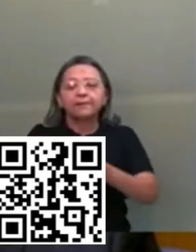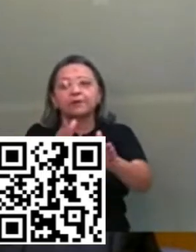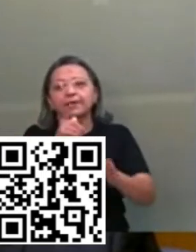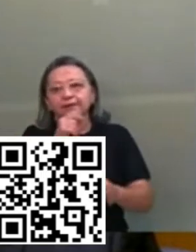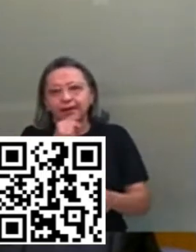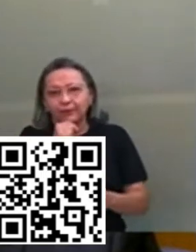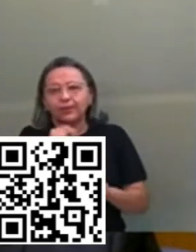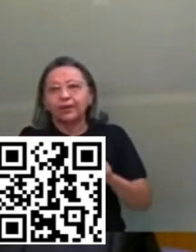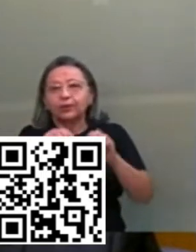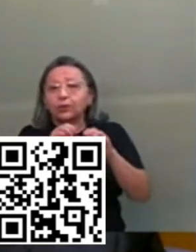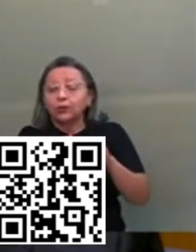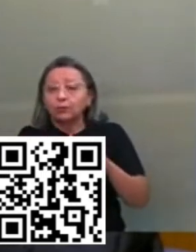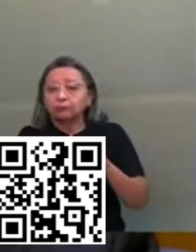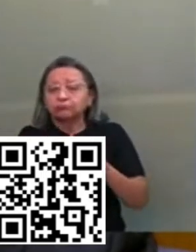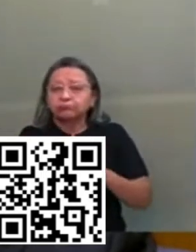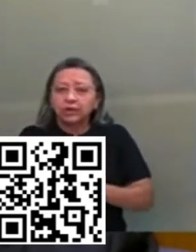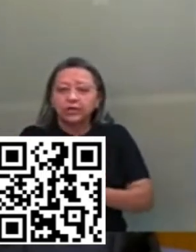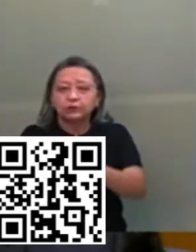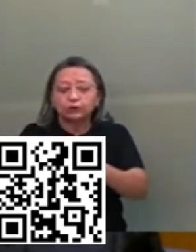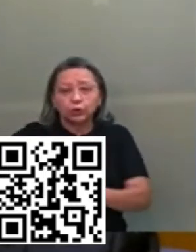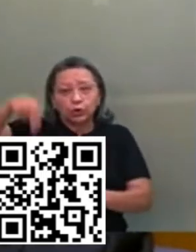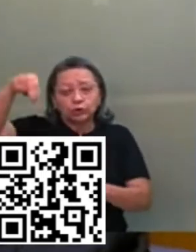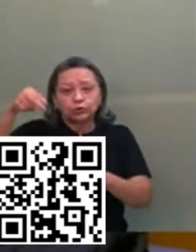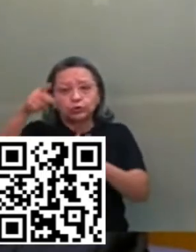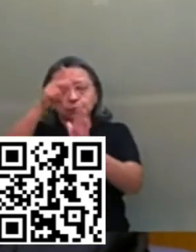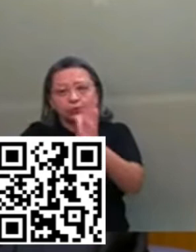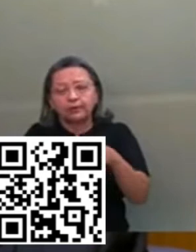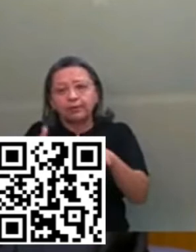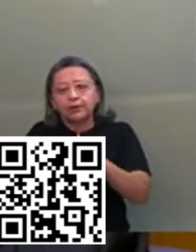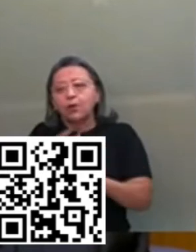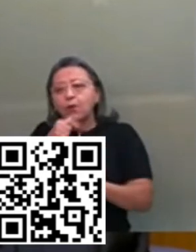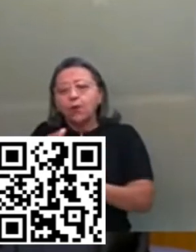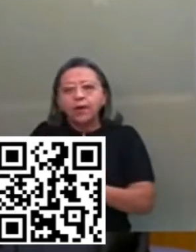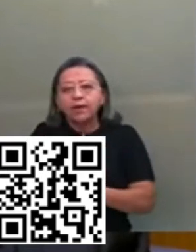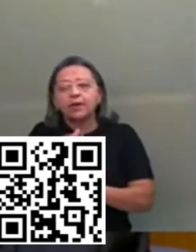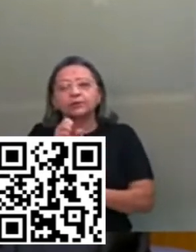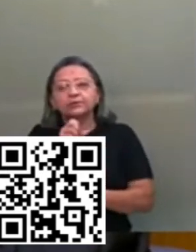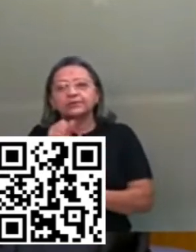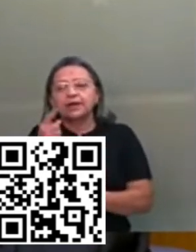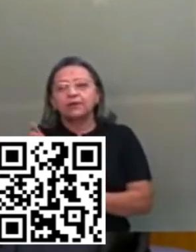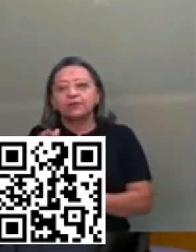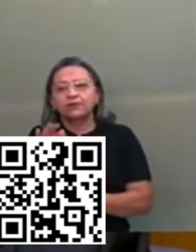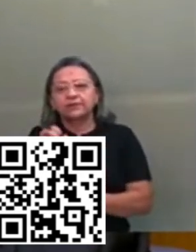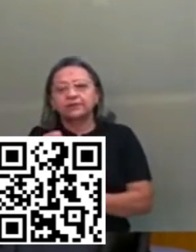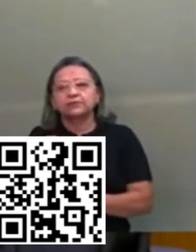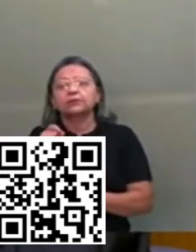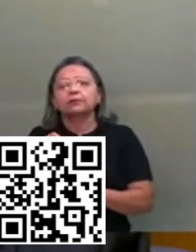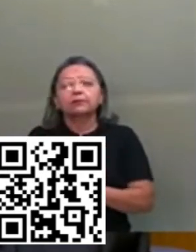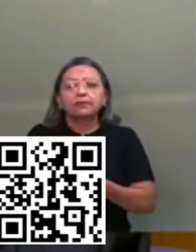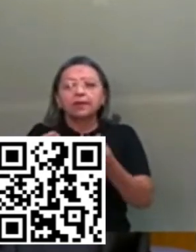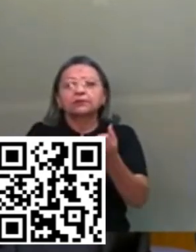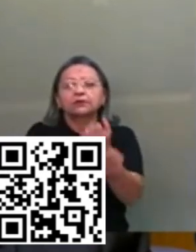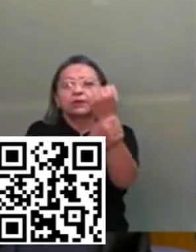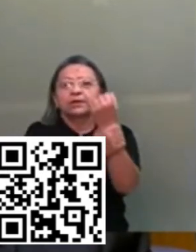Águas, do eixo norte do projeto de integração do Rio São Francisco, o PISF, levando segurança